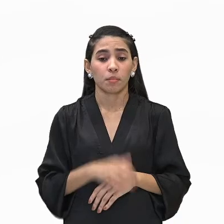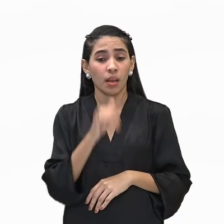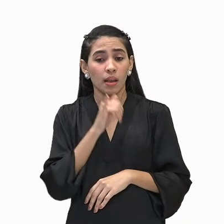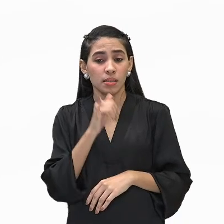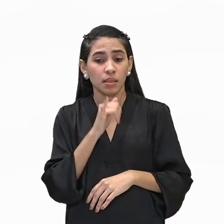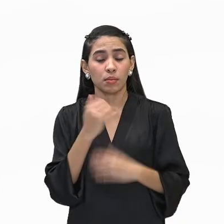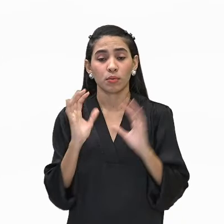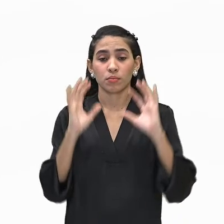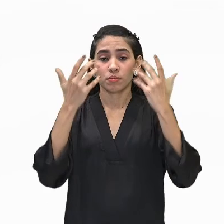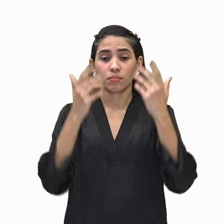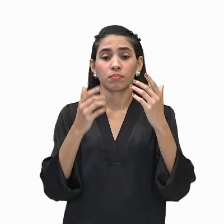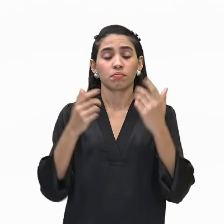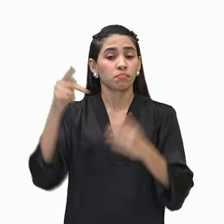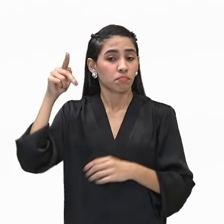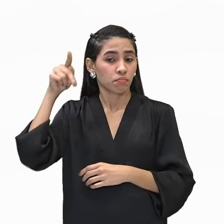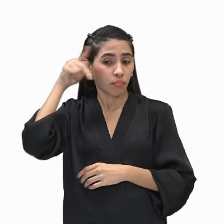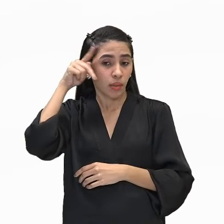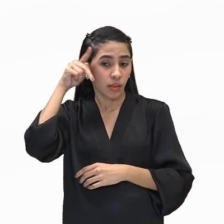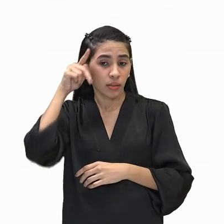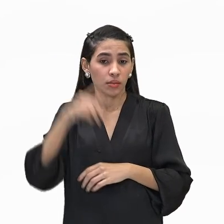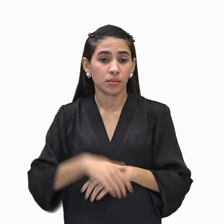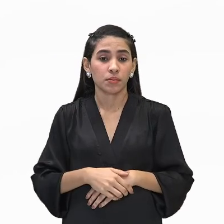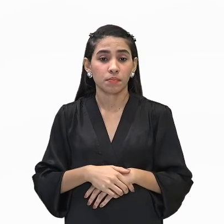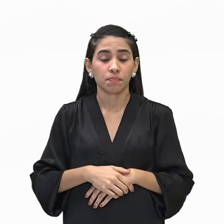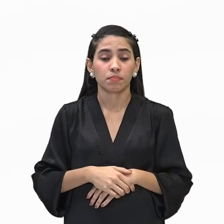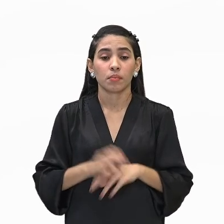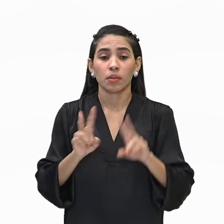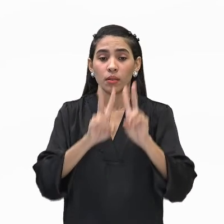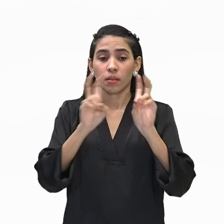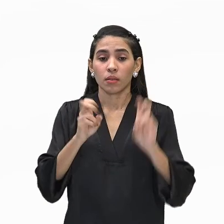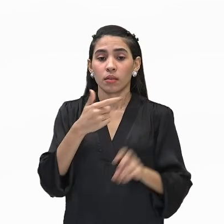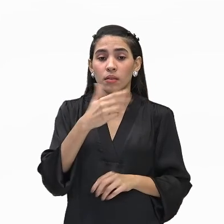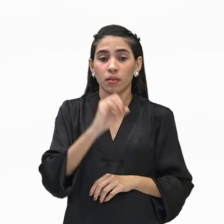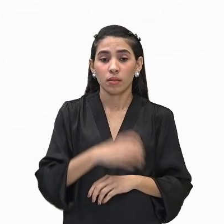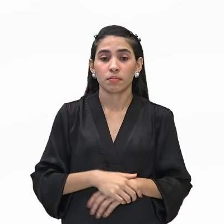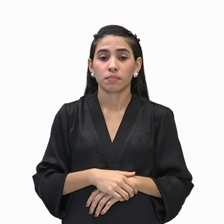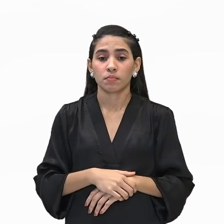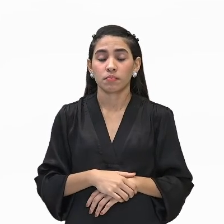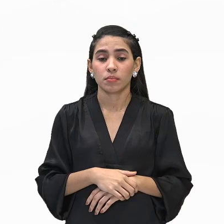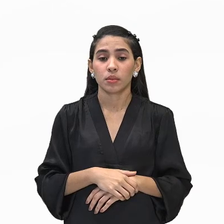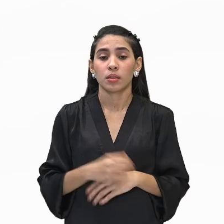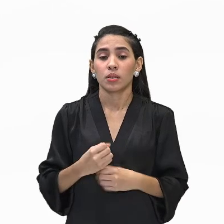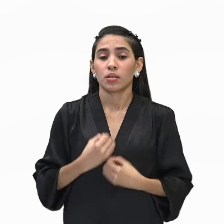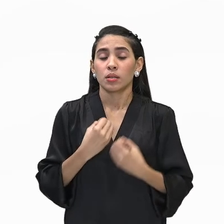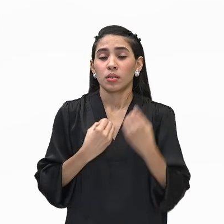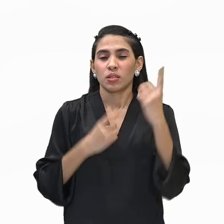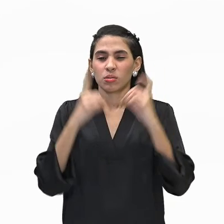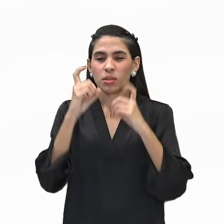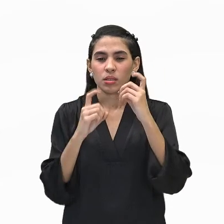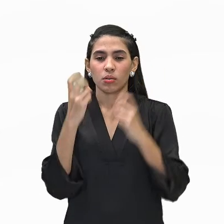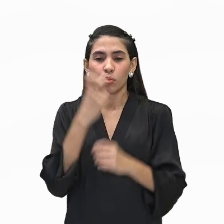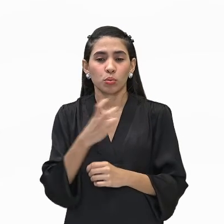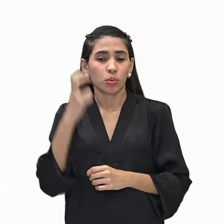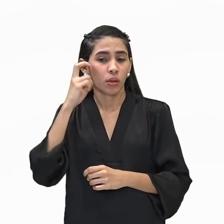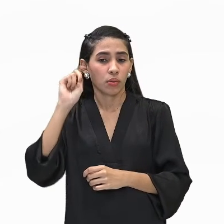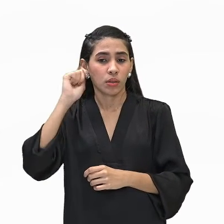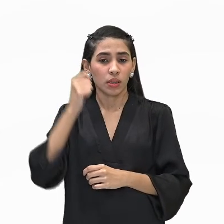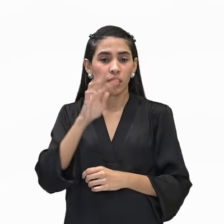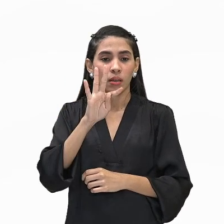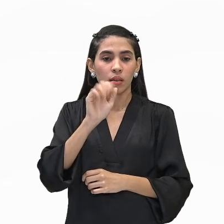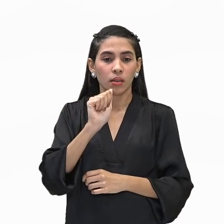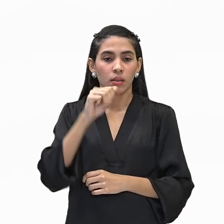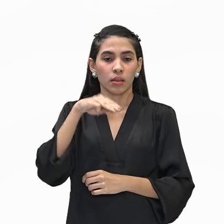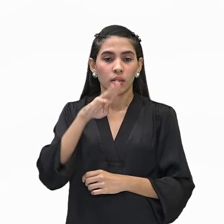o Festival Folclórico de Parintins. E o 20. A expressão cultural negra, como os tambores, deixou